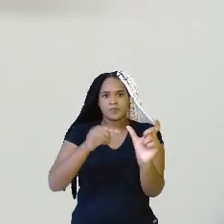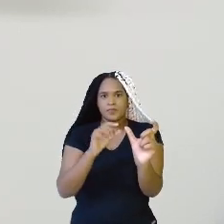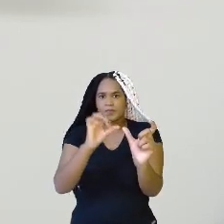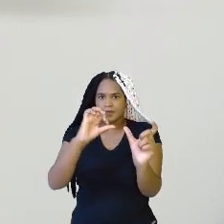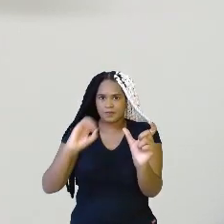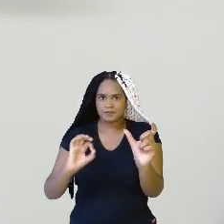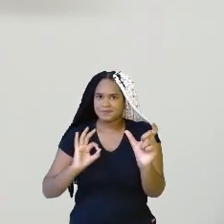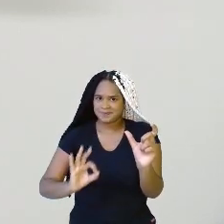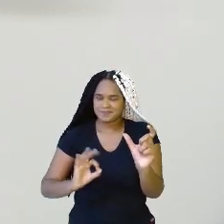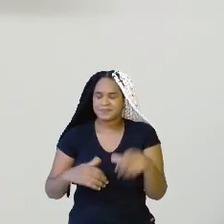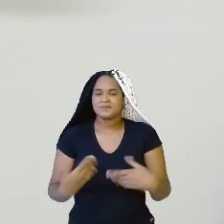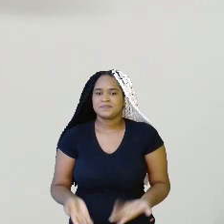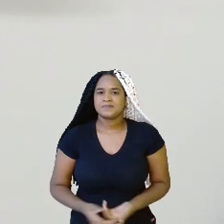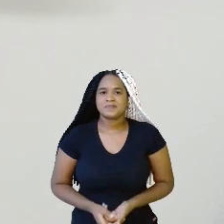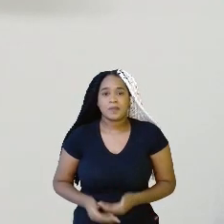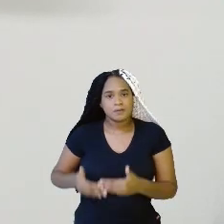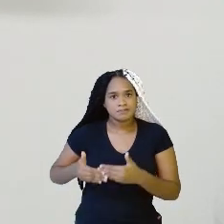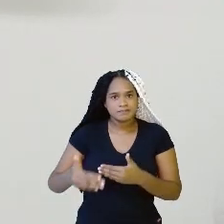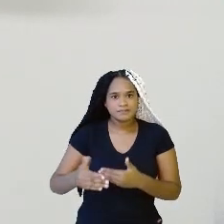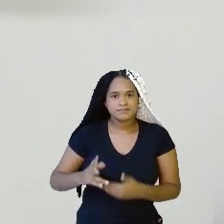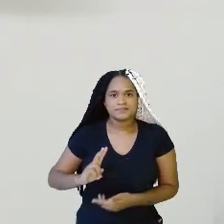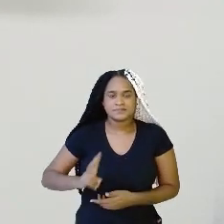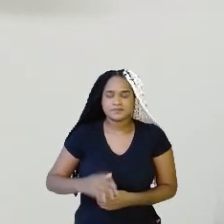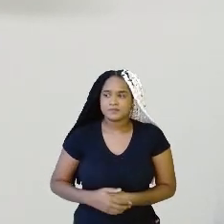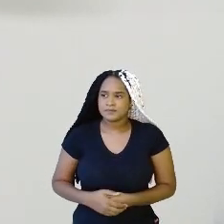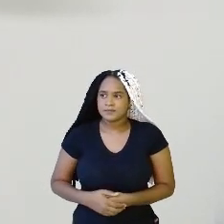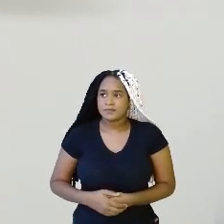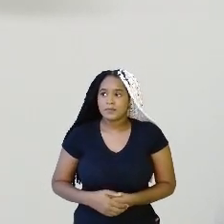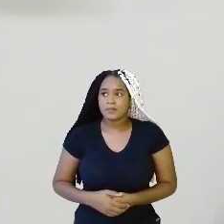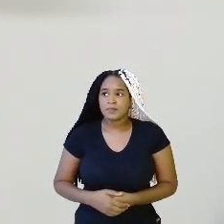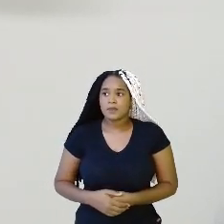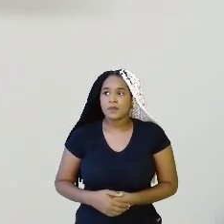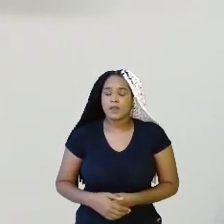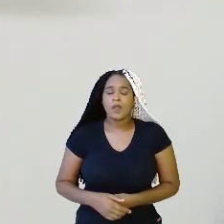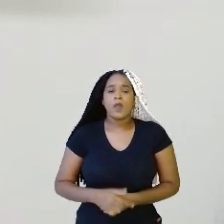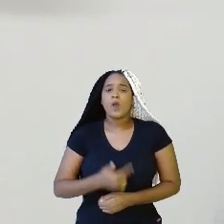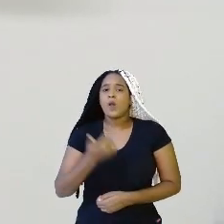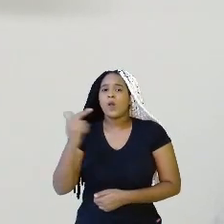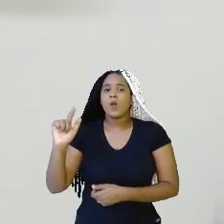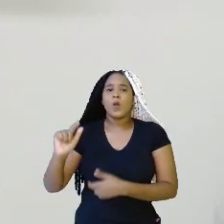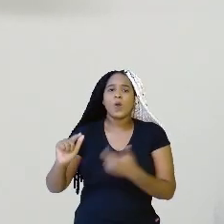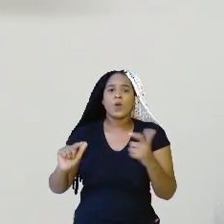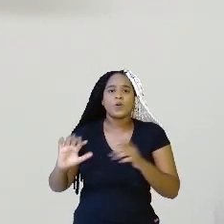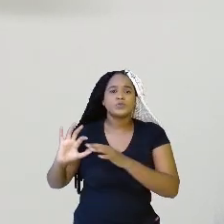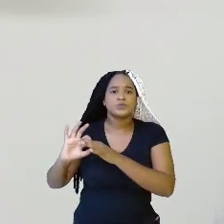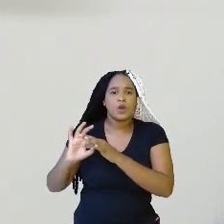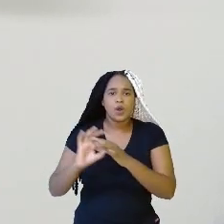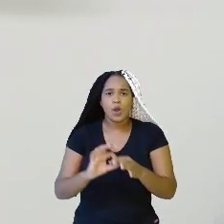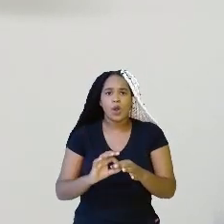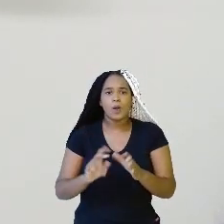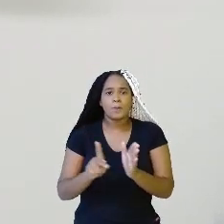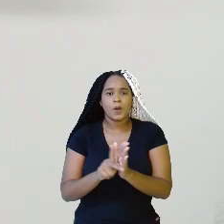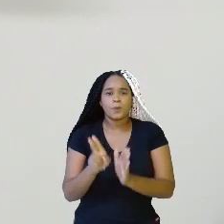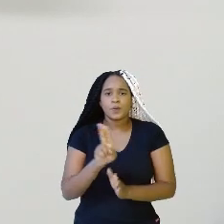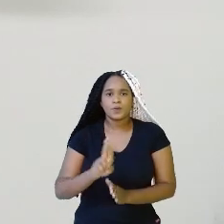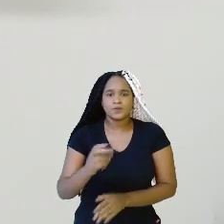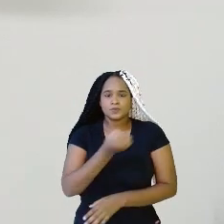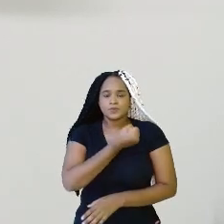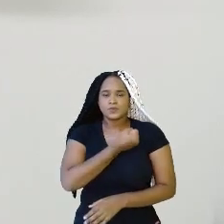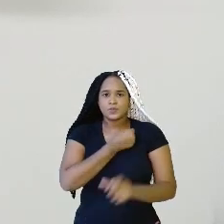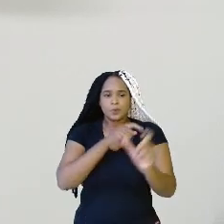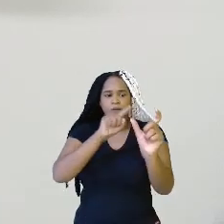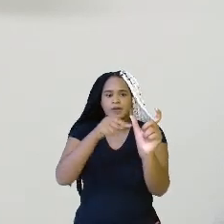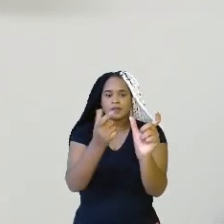Beleza? Vamos embora. Outros contextos de utilização dos números decimais. Medir a altura